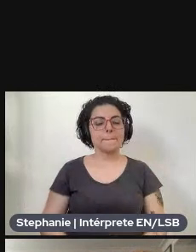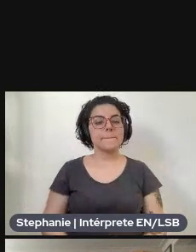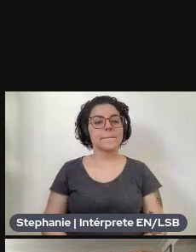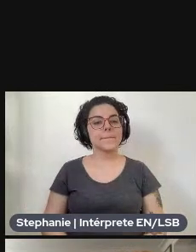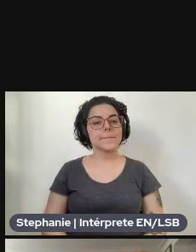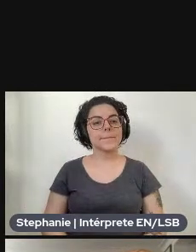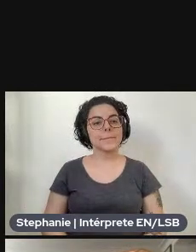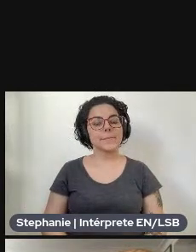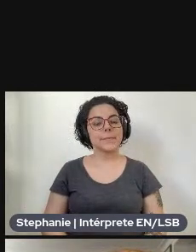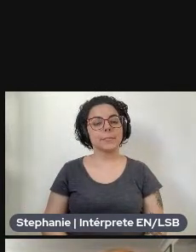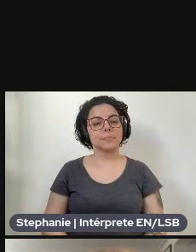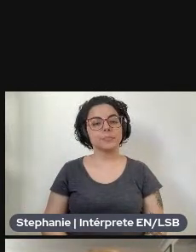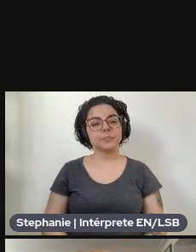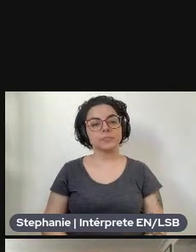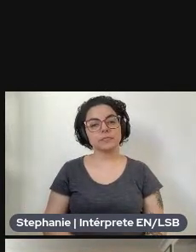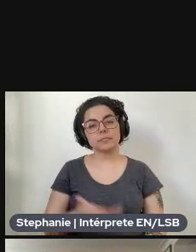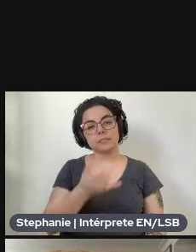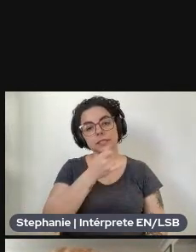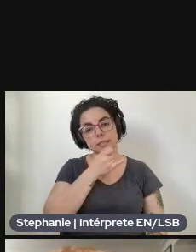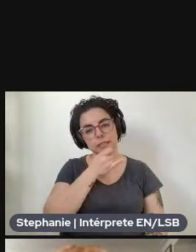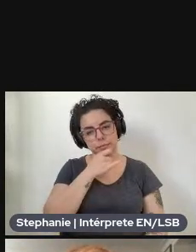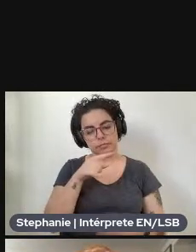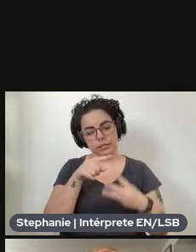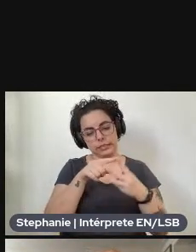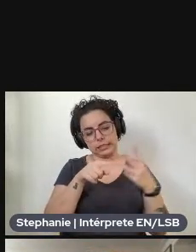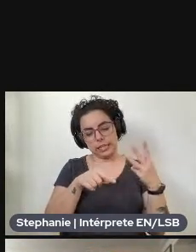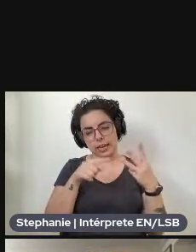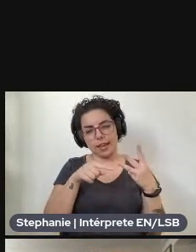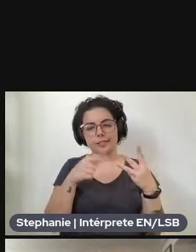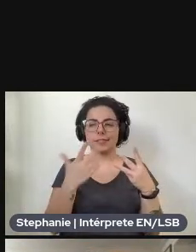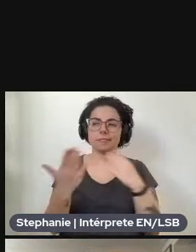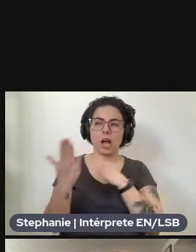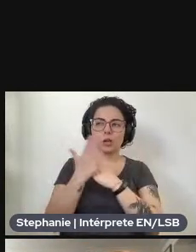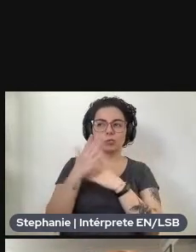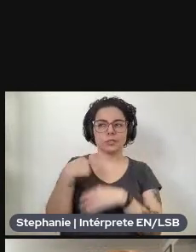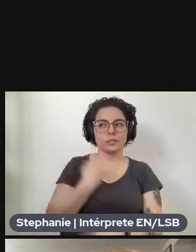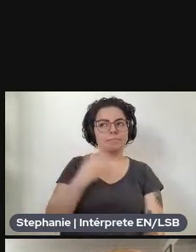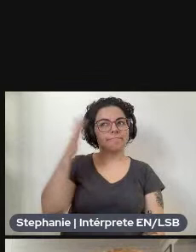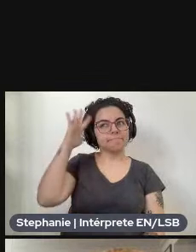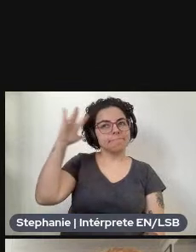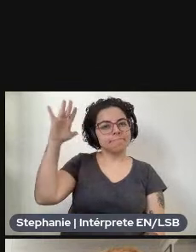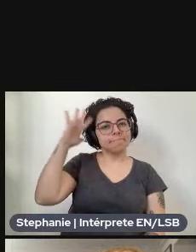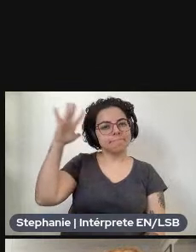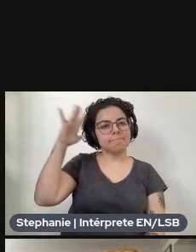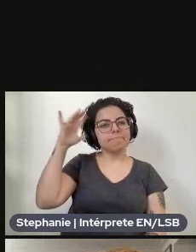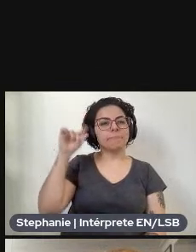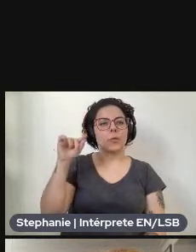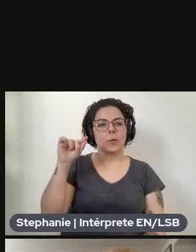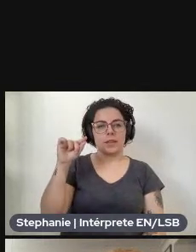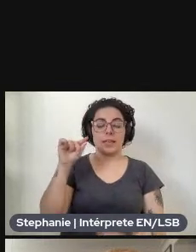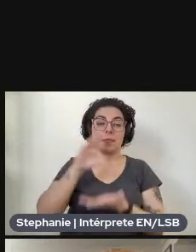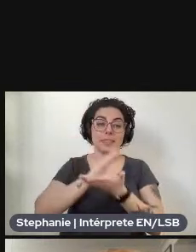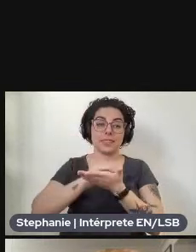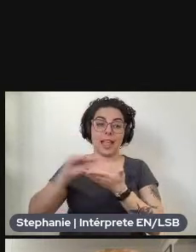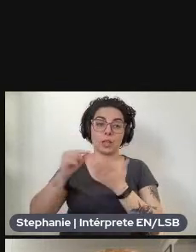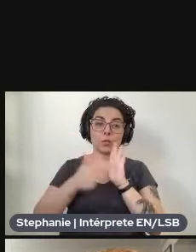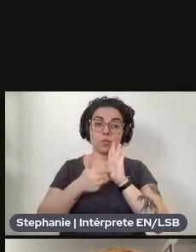é, digamos assim, à luz destes três princípios que eu gostaria de problematizar os dados que vos